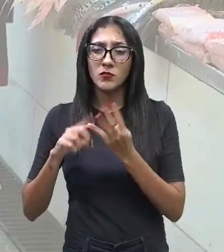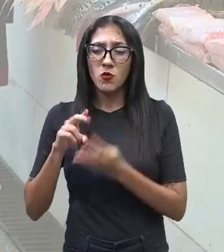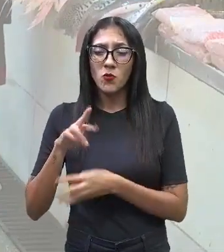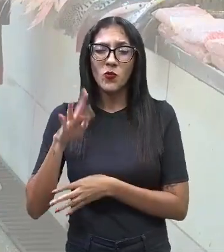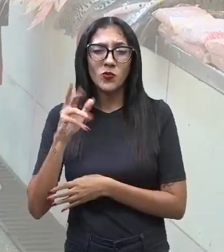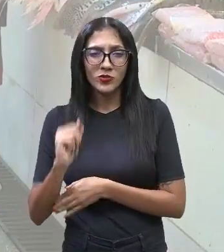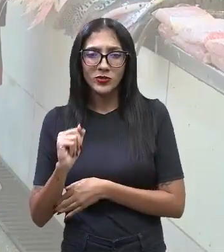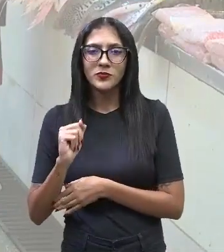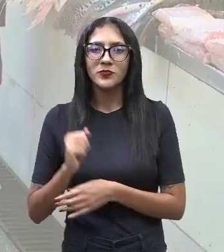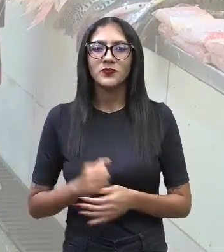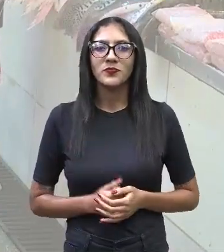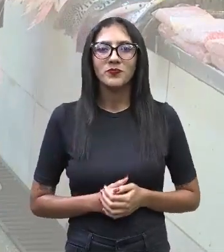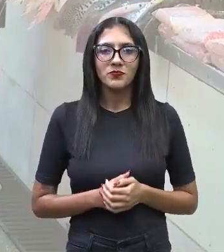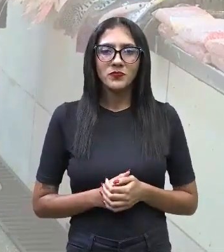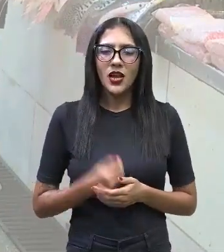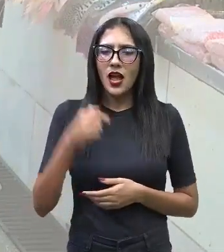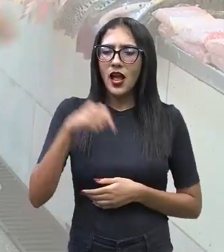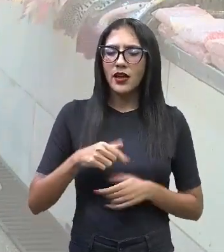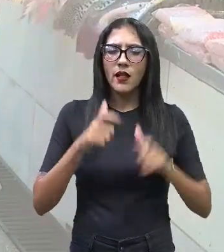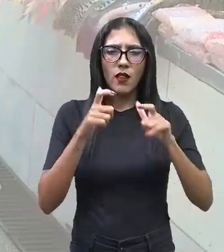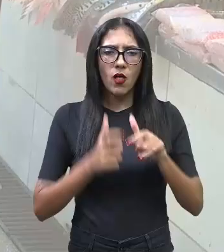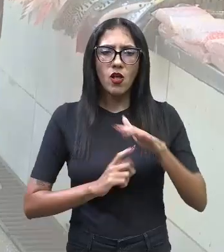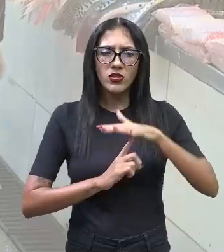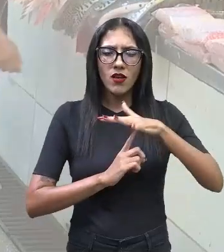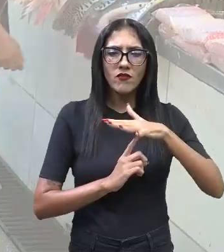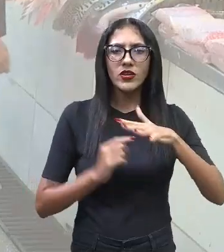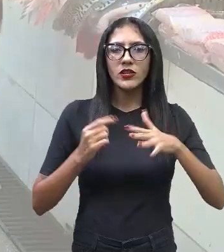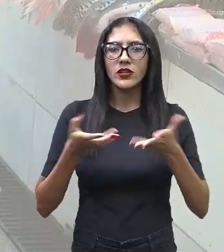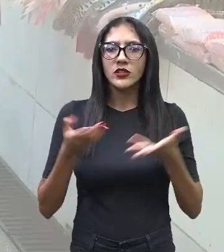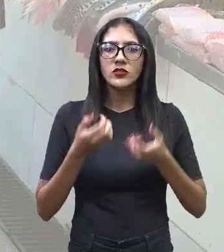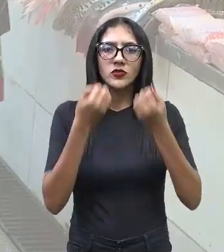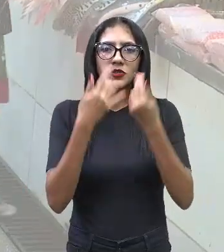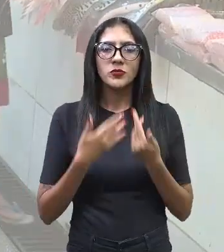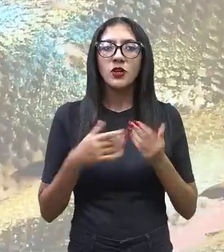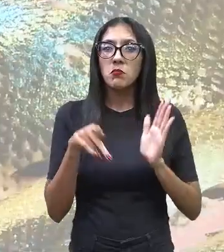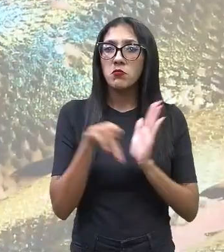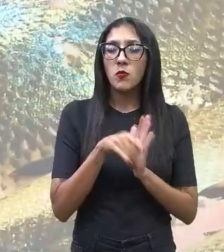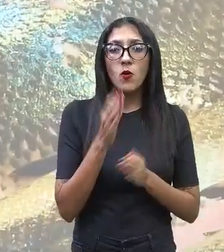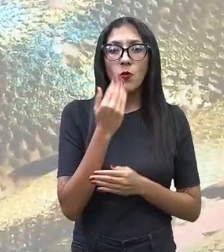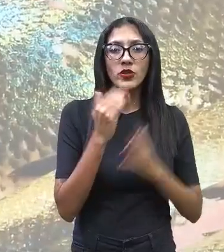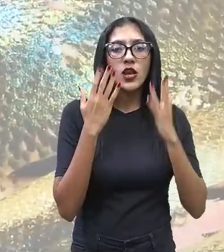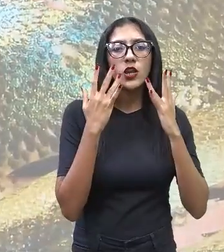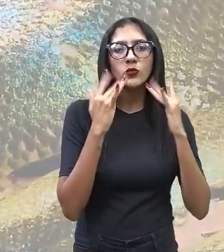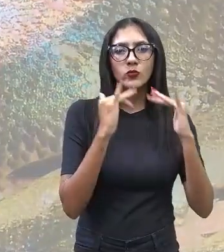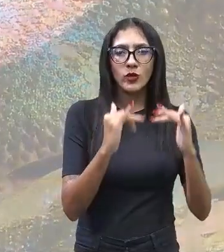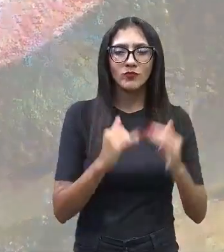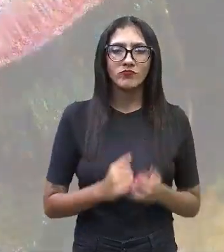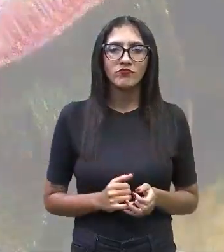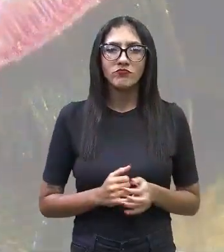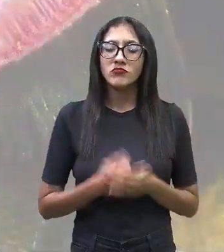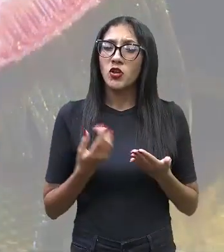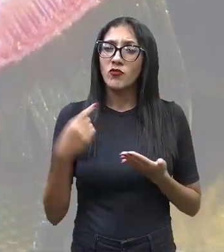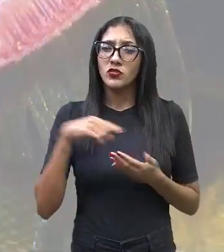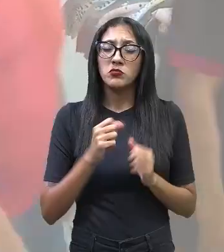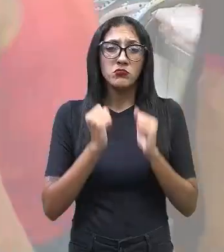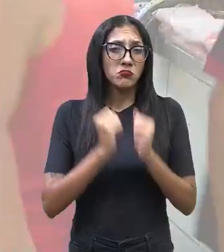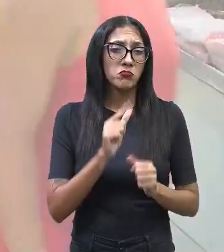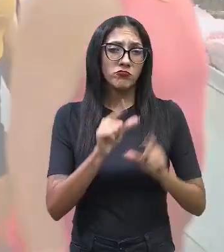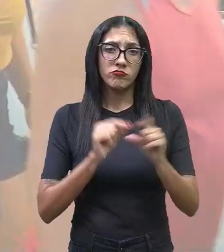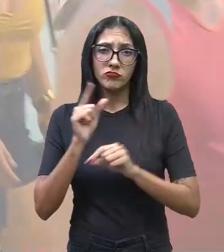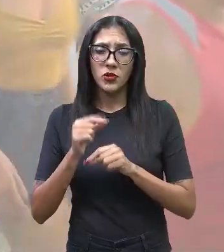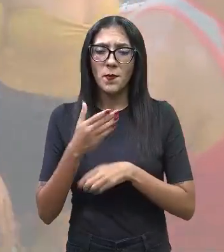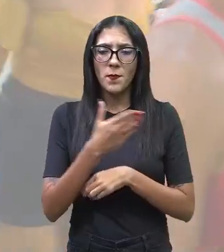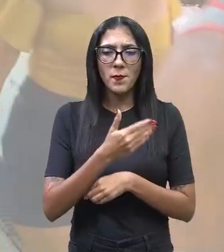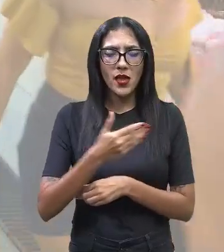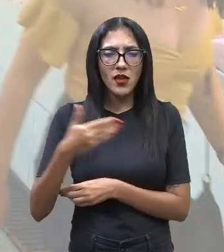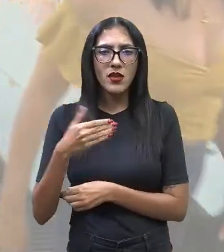ultraprocessados. Aqui nesta feira nós vamos falar sobre os alimentos in natura. Então você pode escolher peixes, né? Você pode